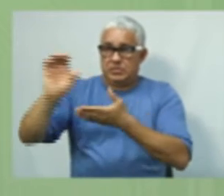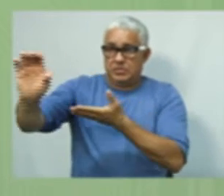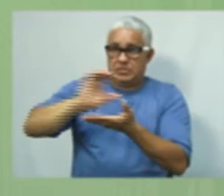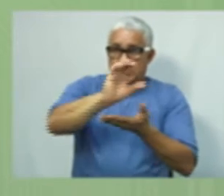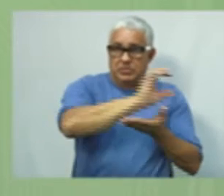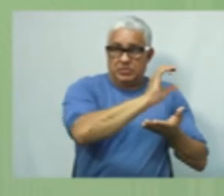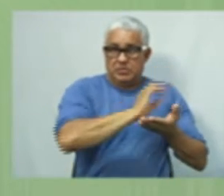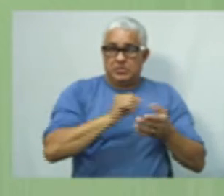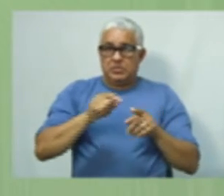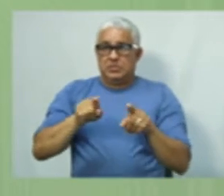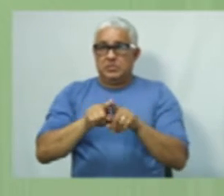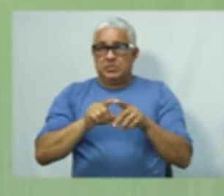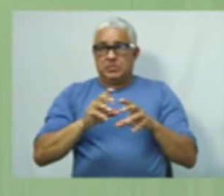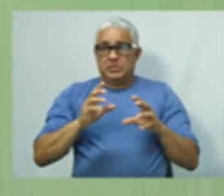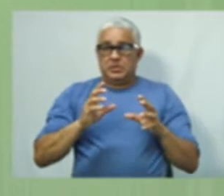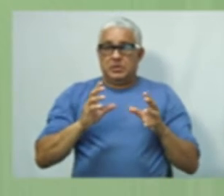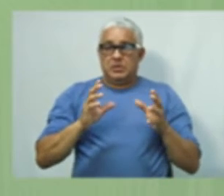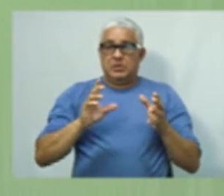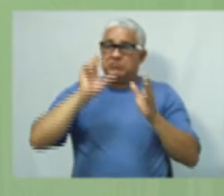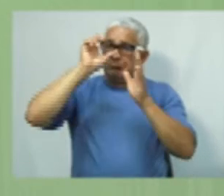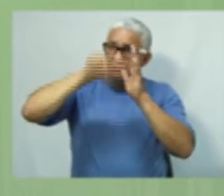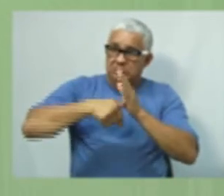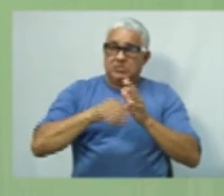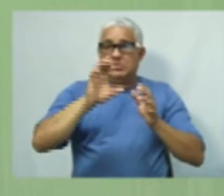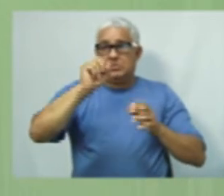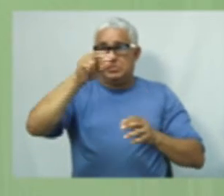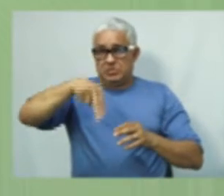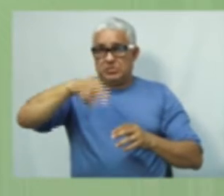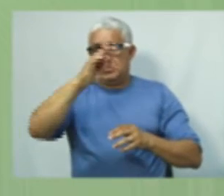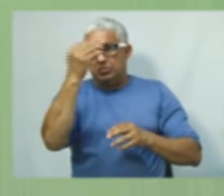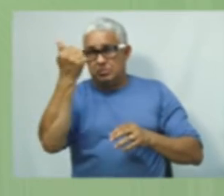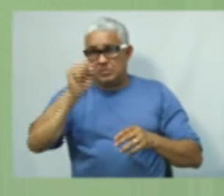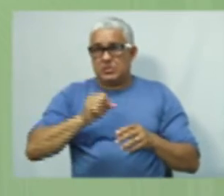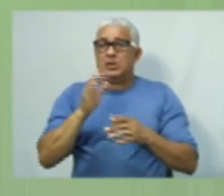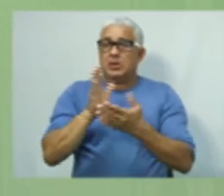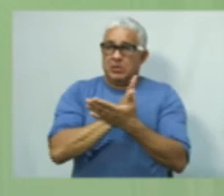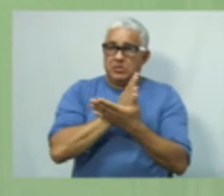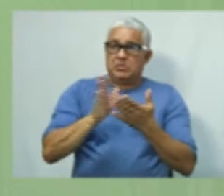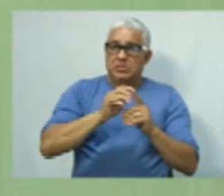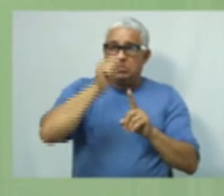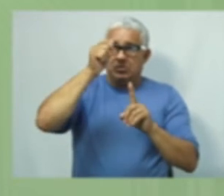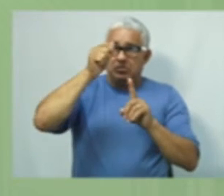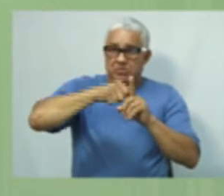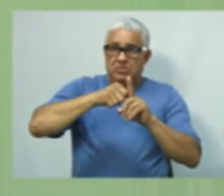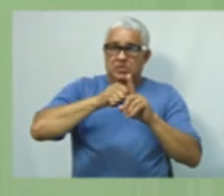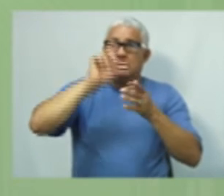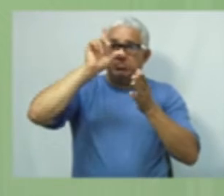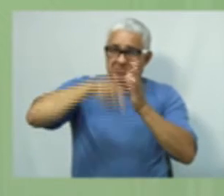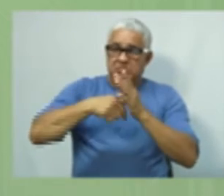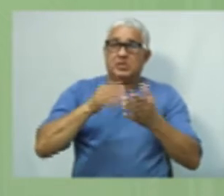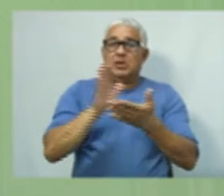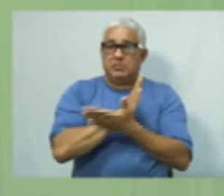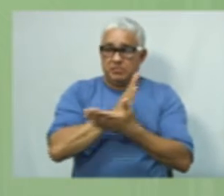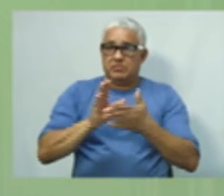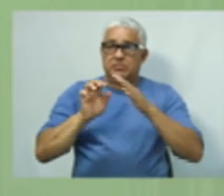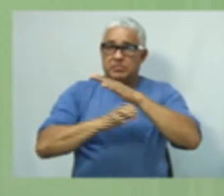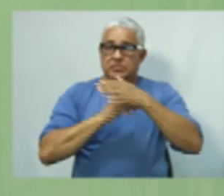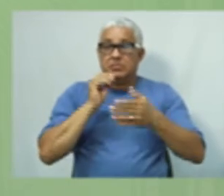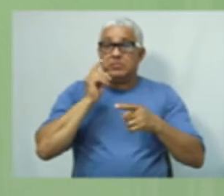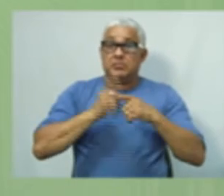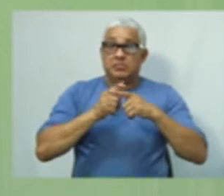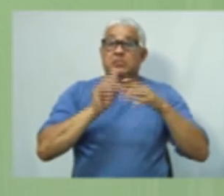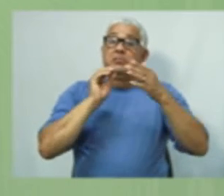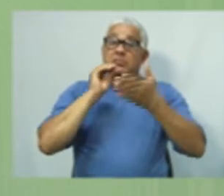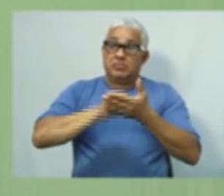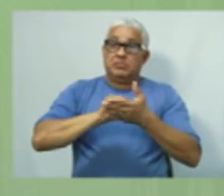o montante em atraso, o valor que está vencido há 30 dias. E tem muitas empresas, por falta de organização,